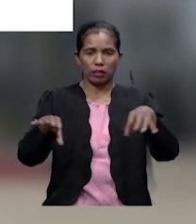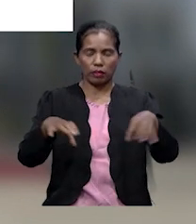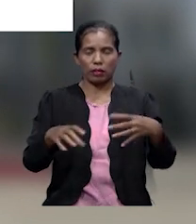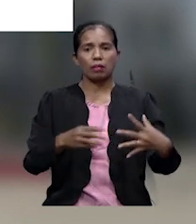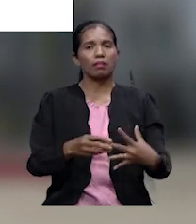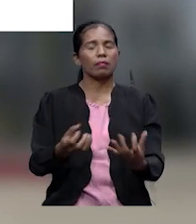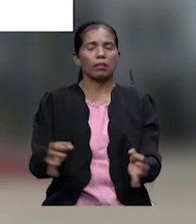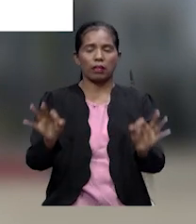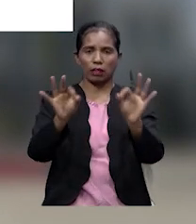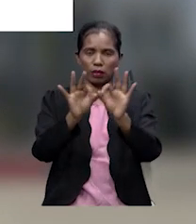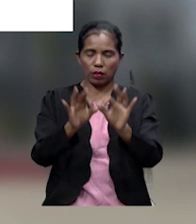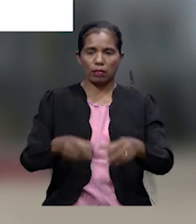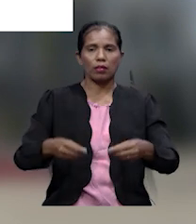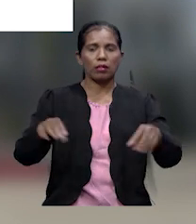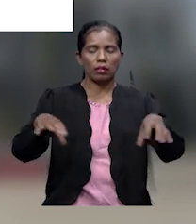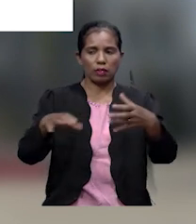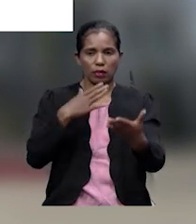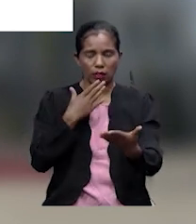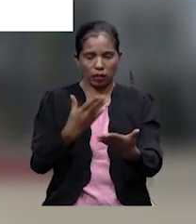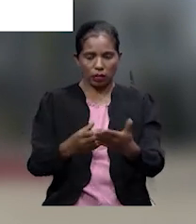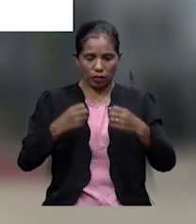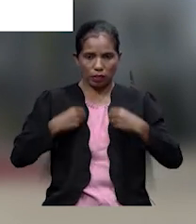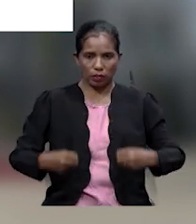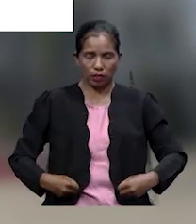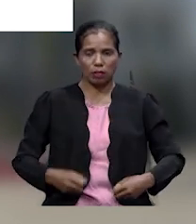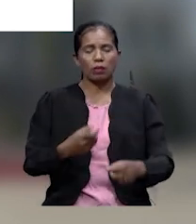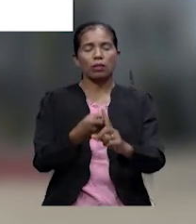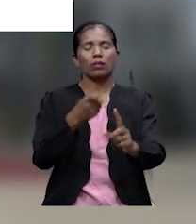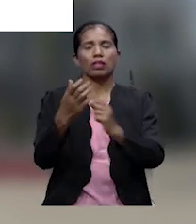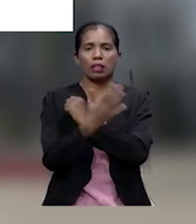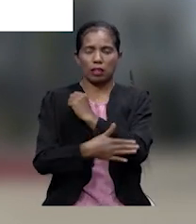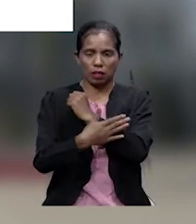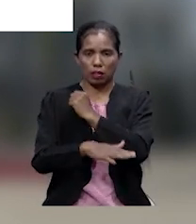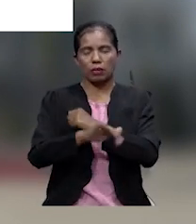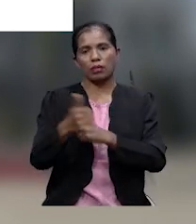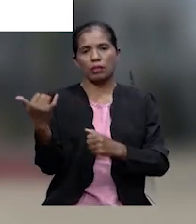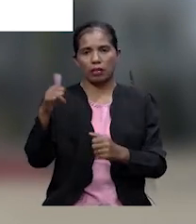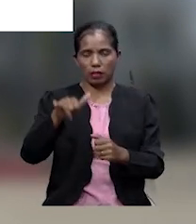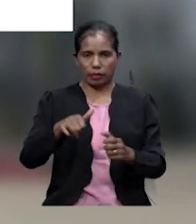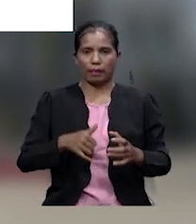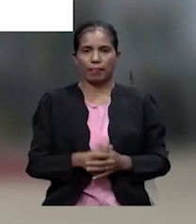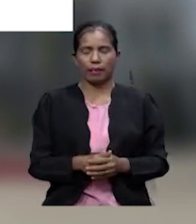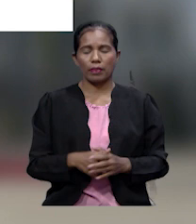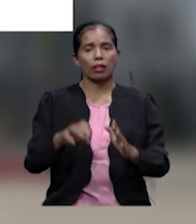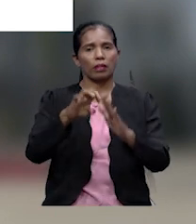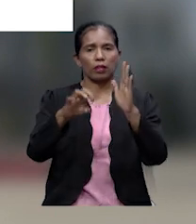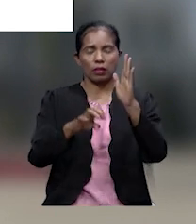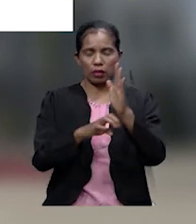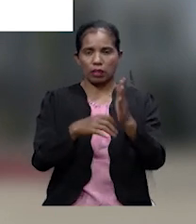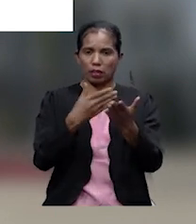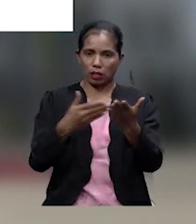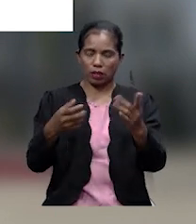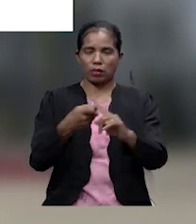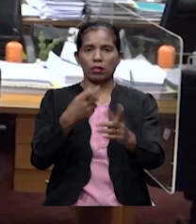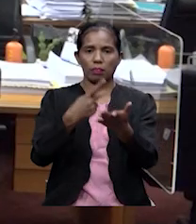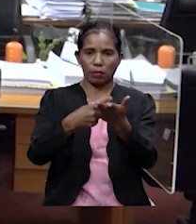hodi assegura funcionamento normal no saudável husi nação ne instituição sira. Constitucionalidade material husi